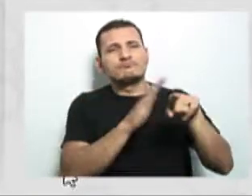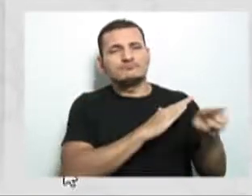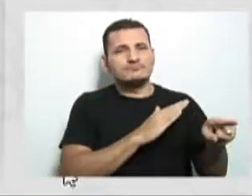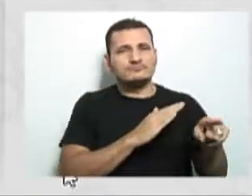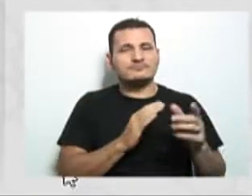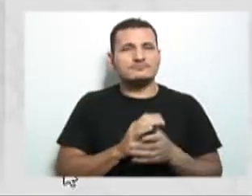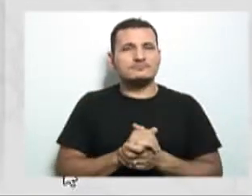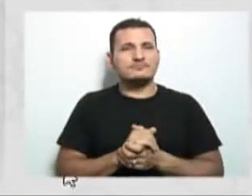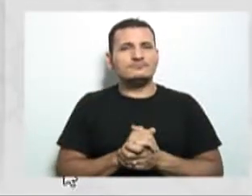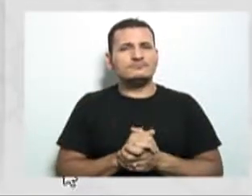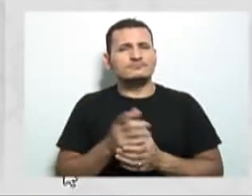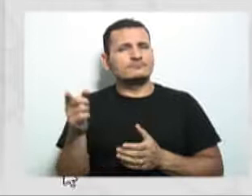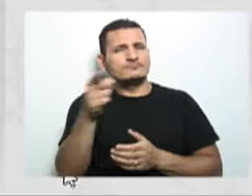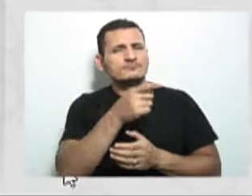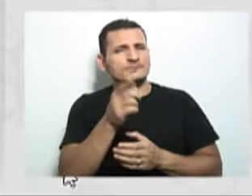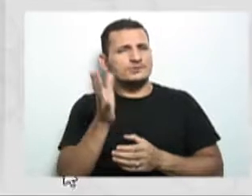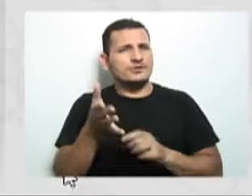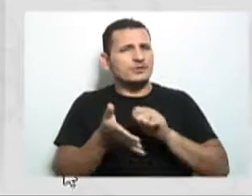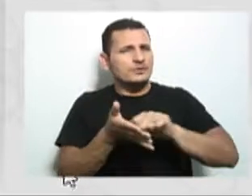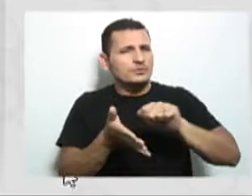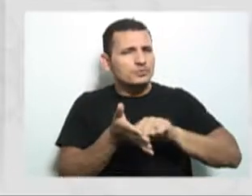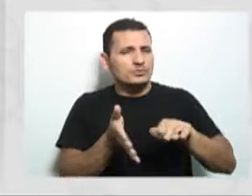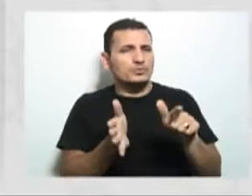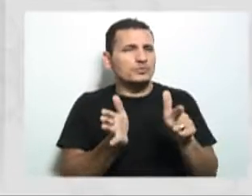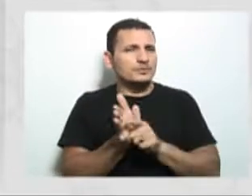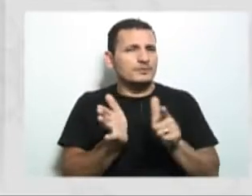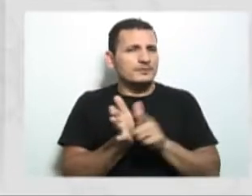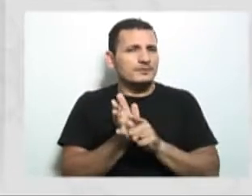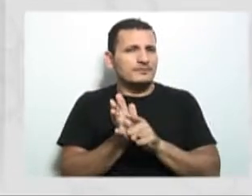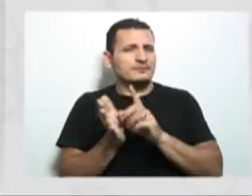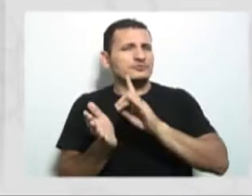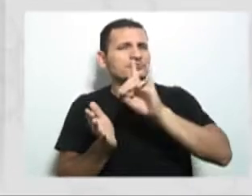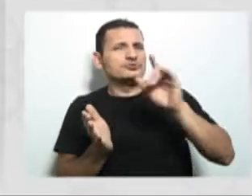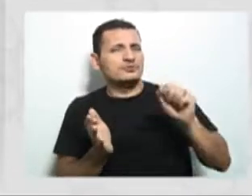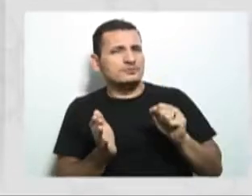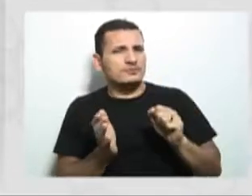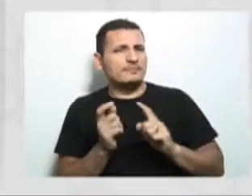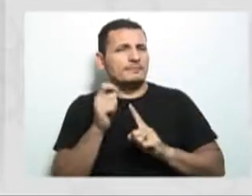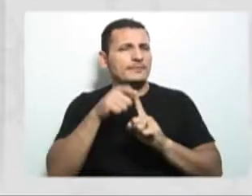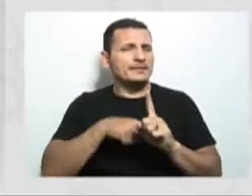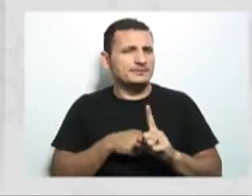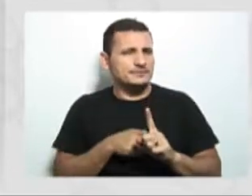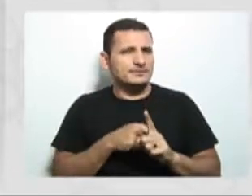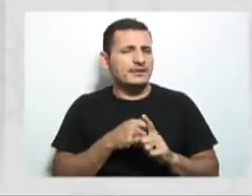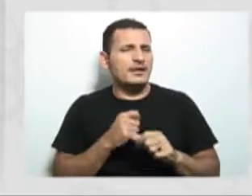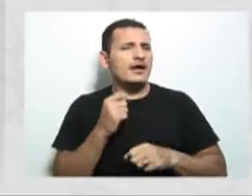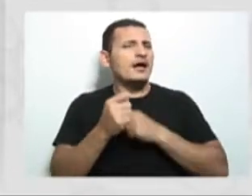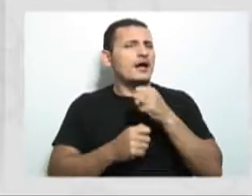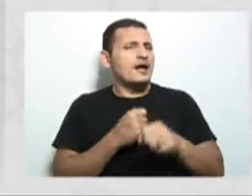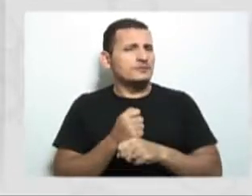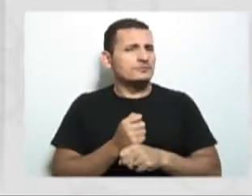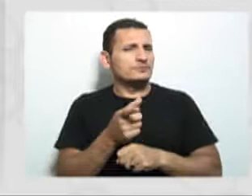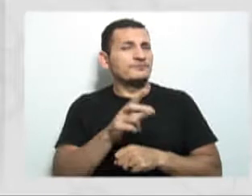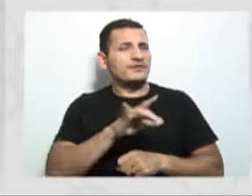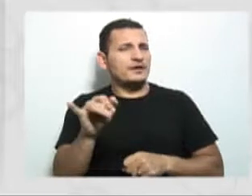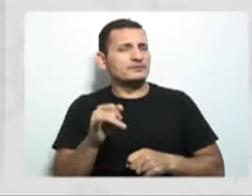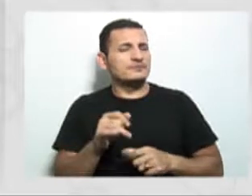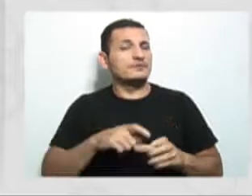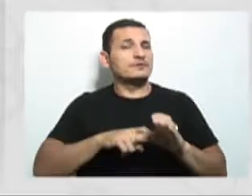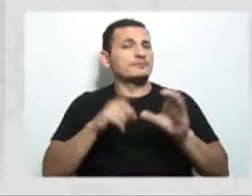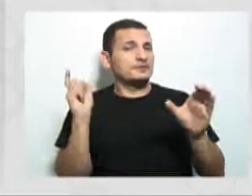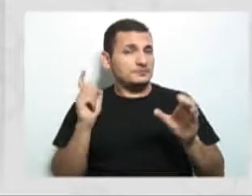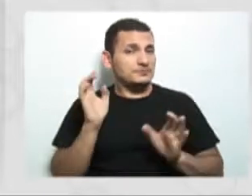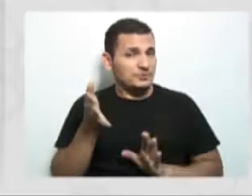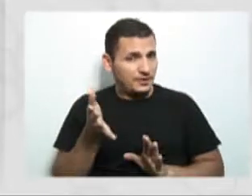já anotou num papelzinho dia, mês e ano que vai se tornar independente do papai e da mamãe?